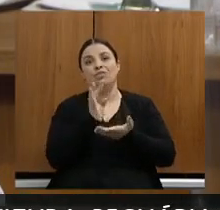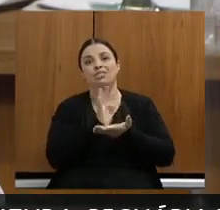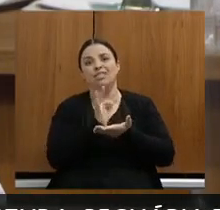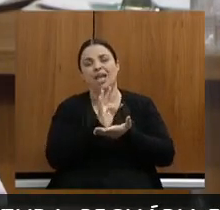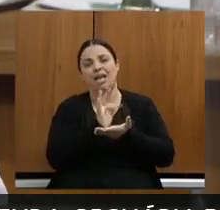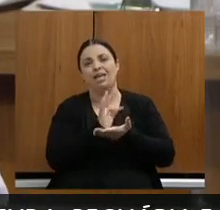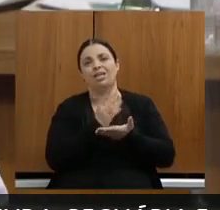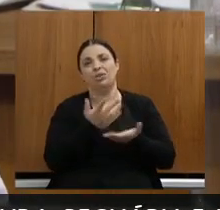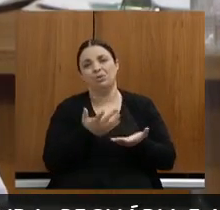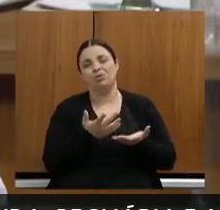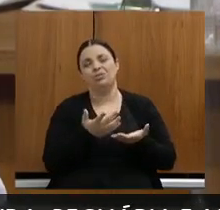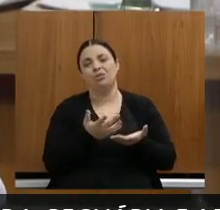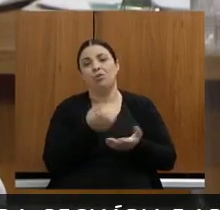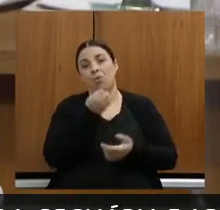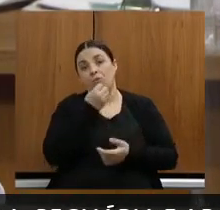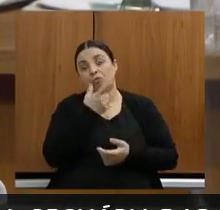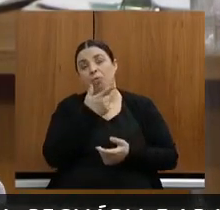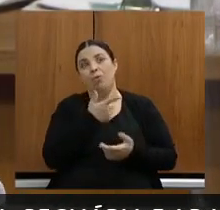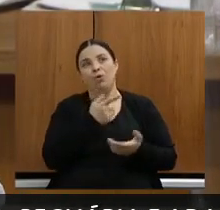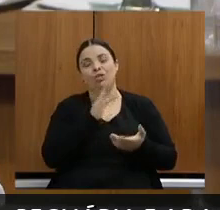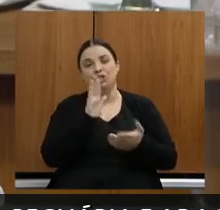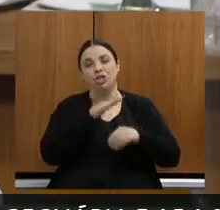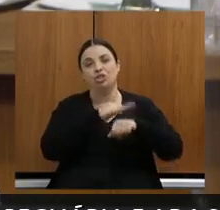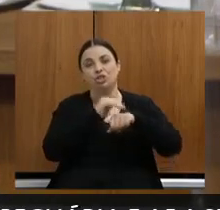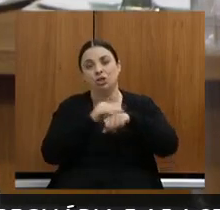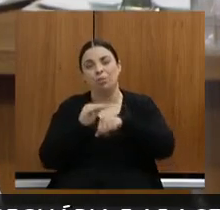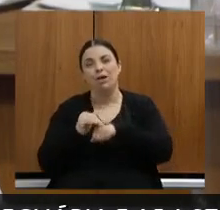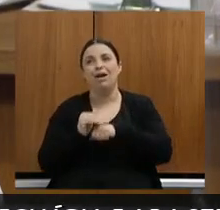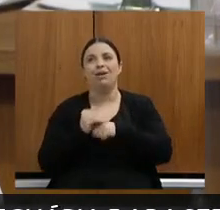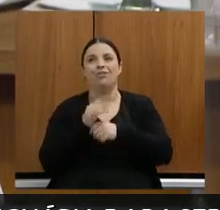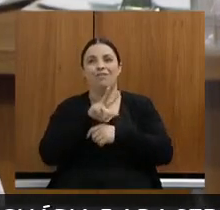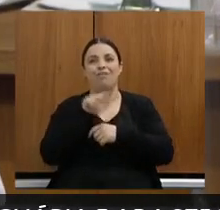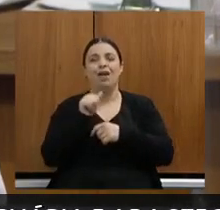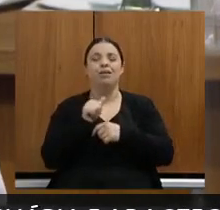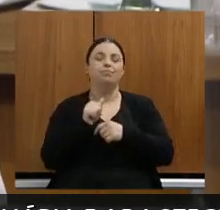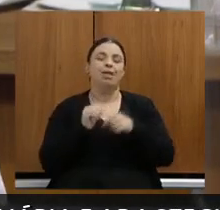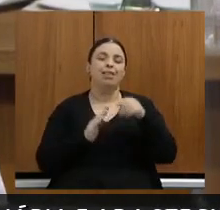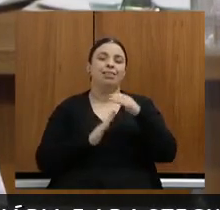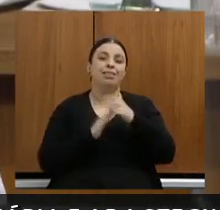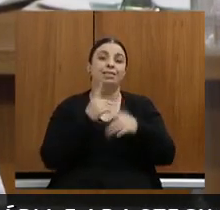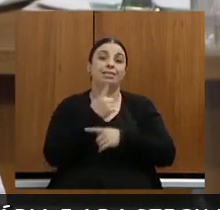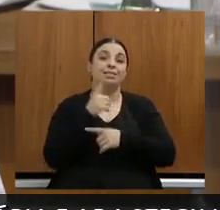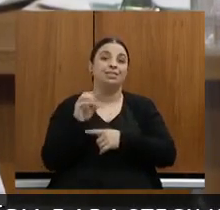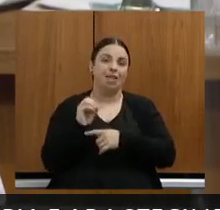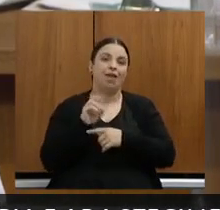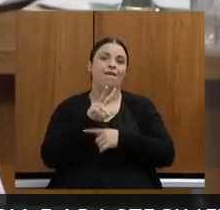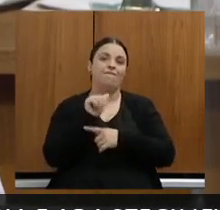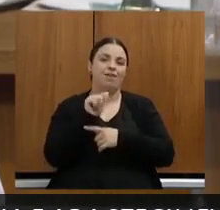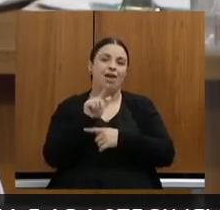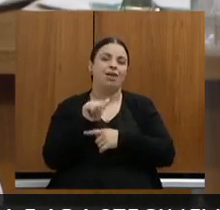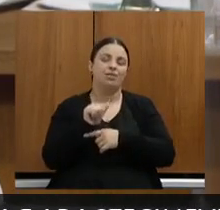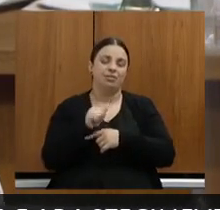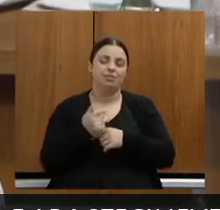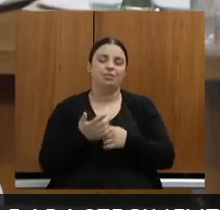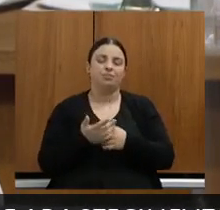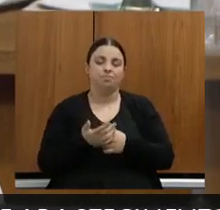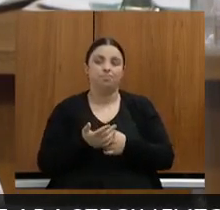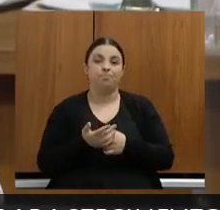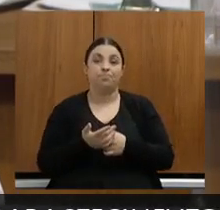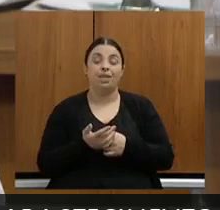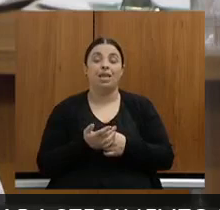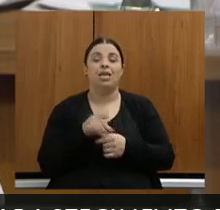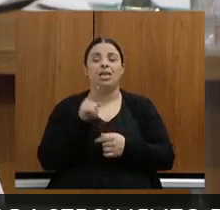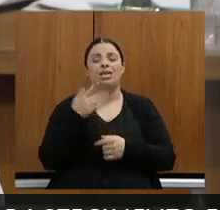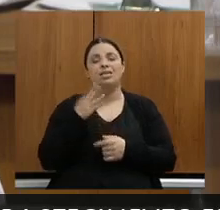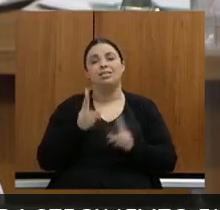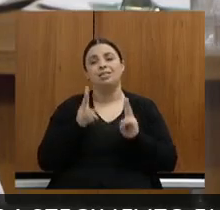100 vagas Então já estamos chamando bastante do cadastro reserva e a gente sabe que ele no começo o governo sempre que eu